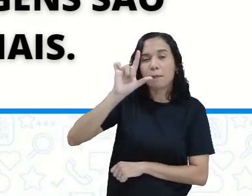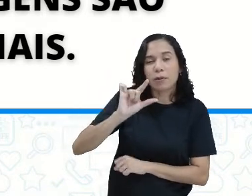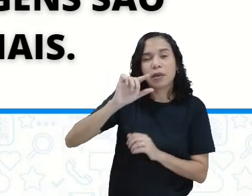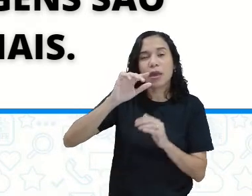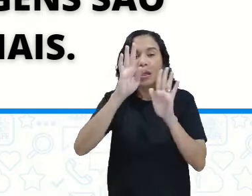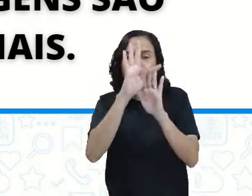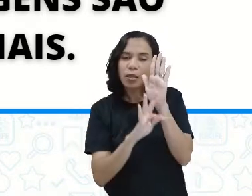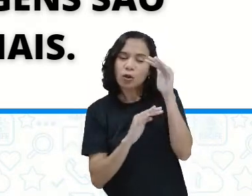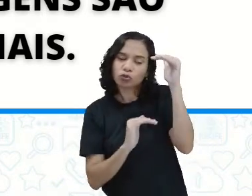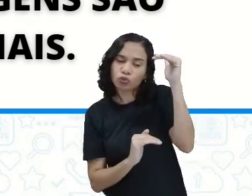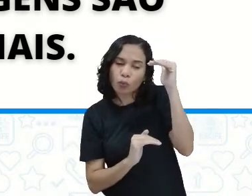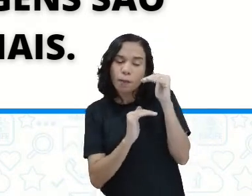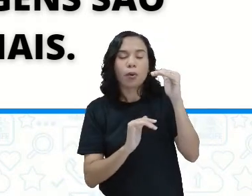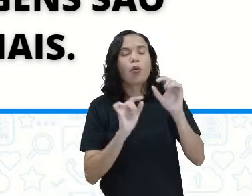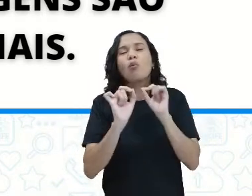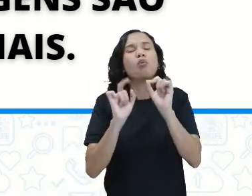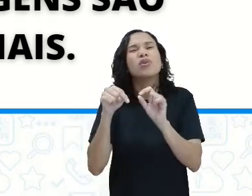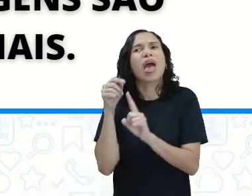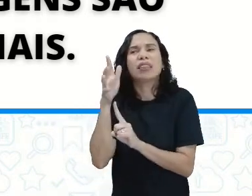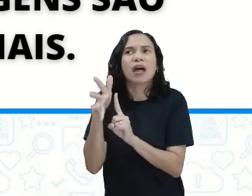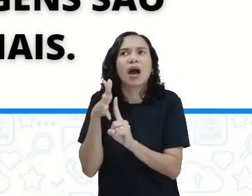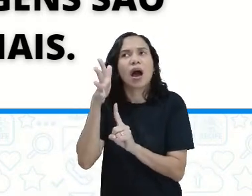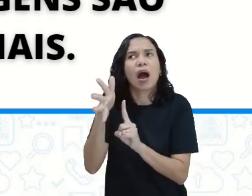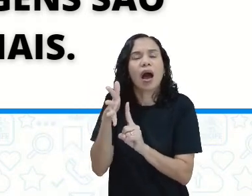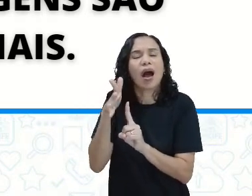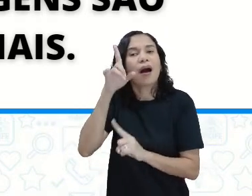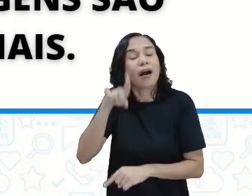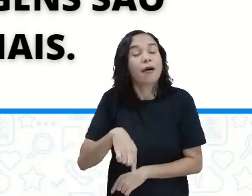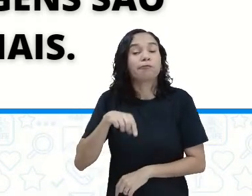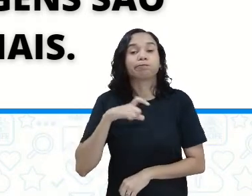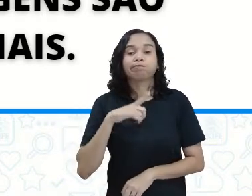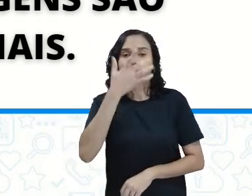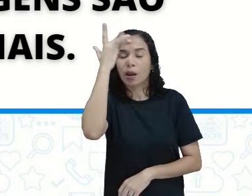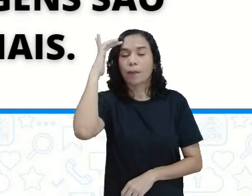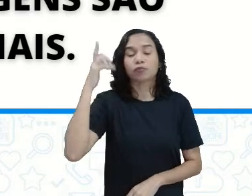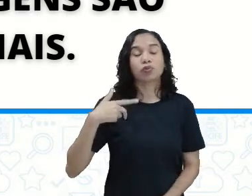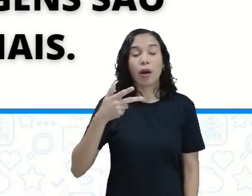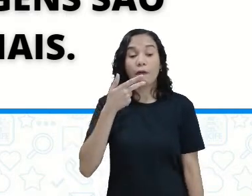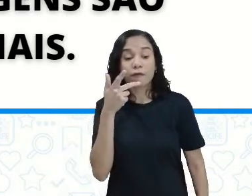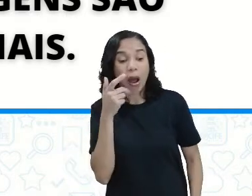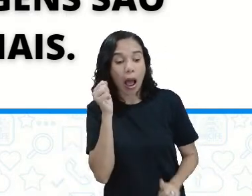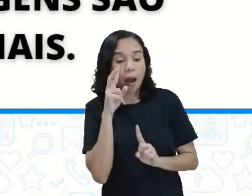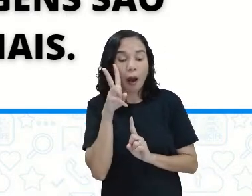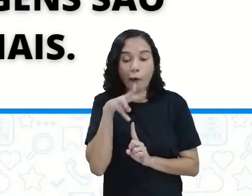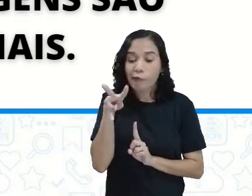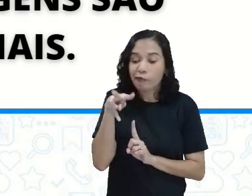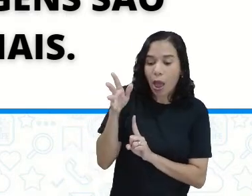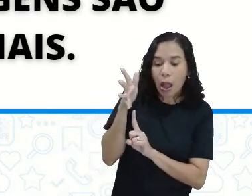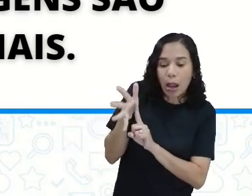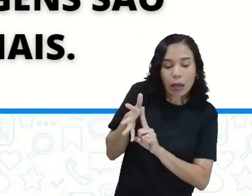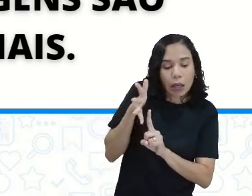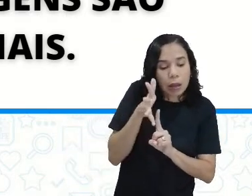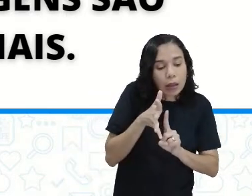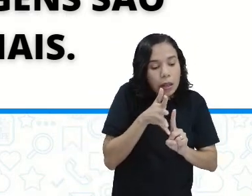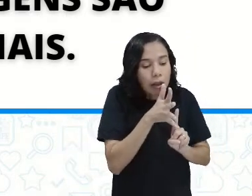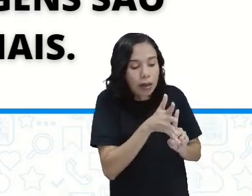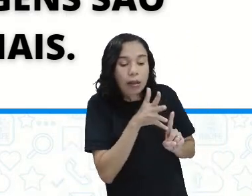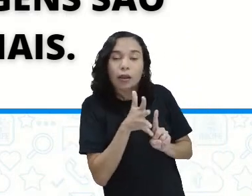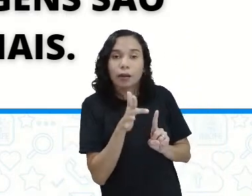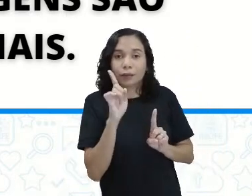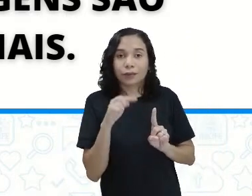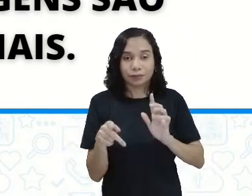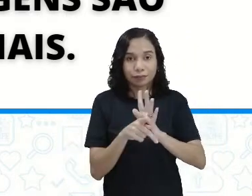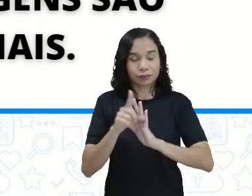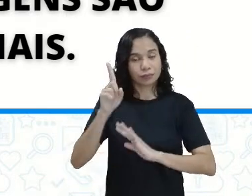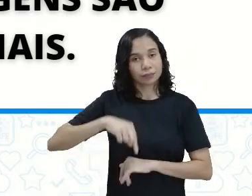O que são narrativas mesmo, professora? Narrativa é quando você narra alguma coisa, quando você conta alguma coisa. Então,